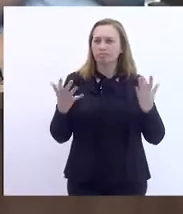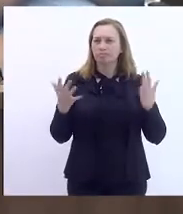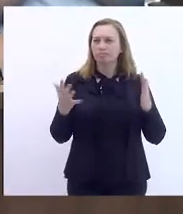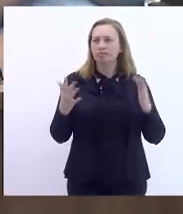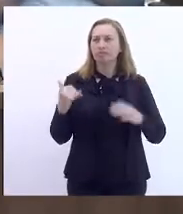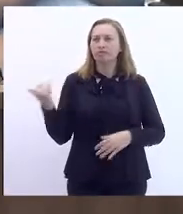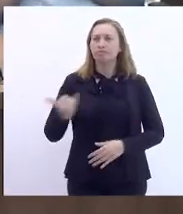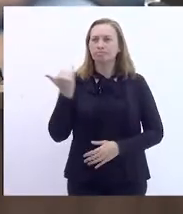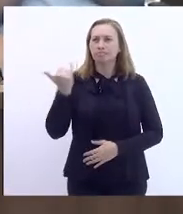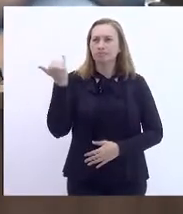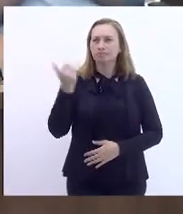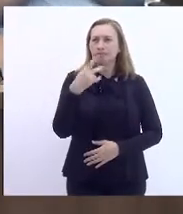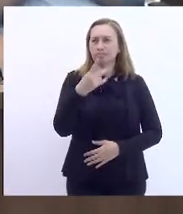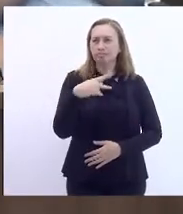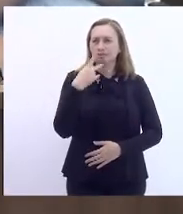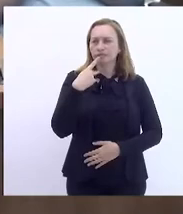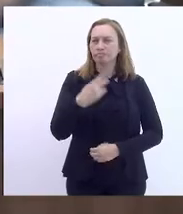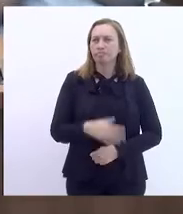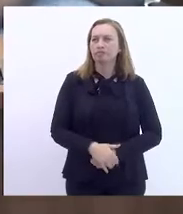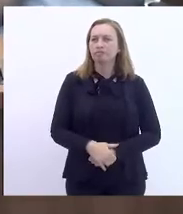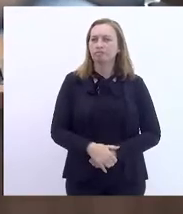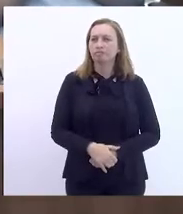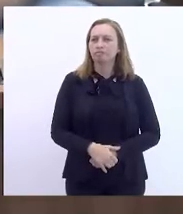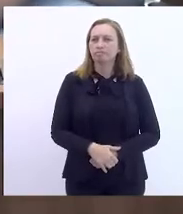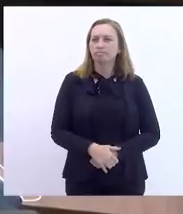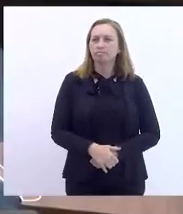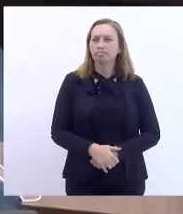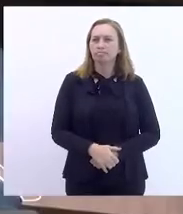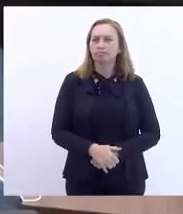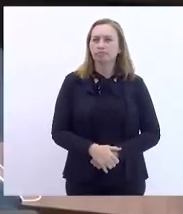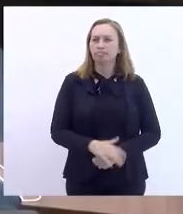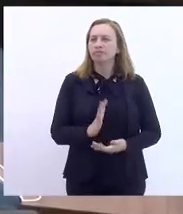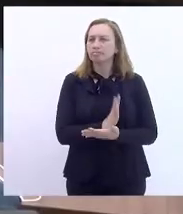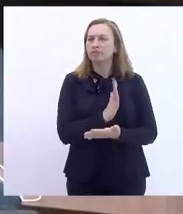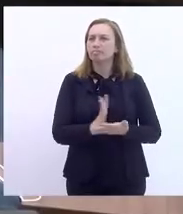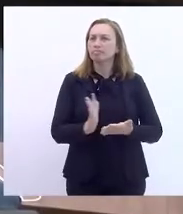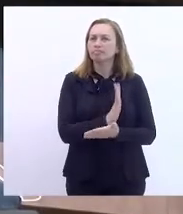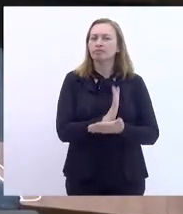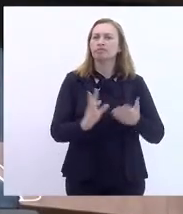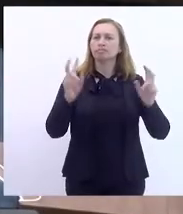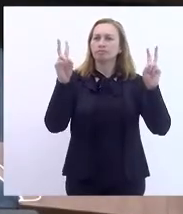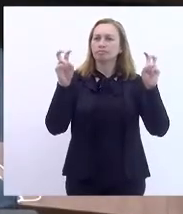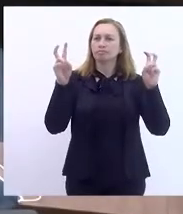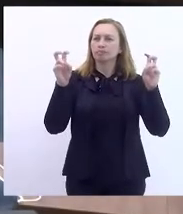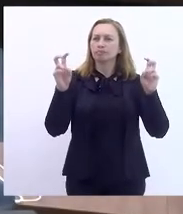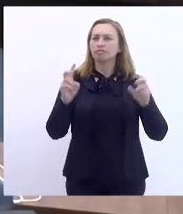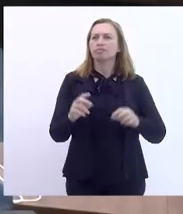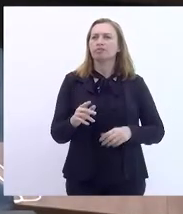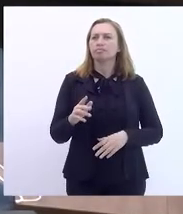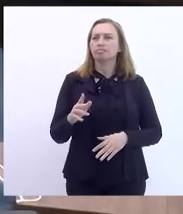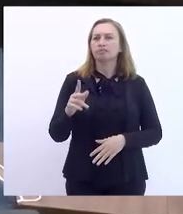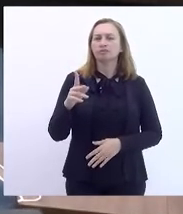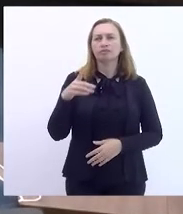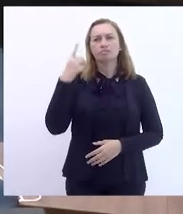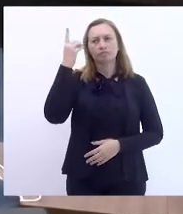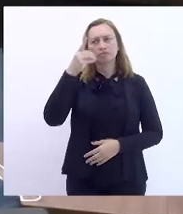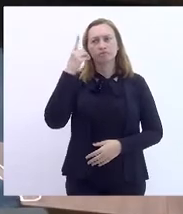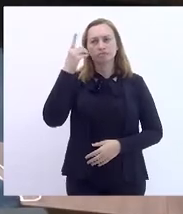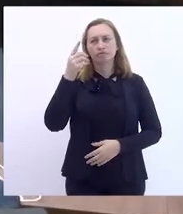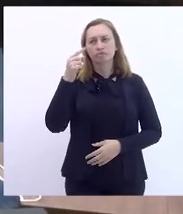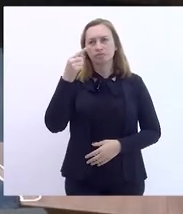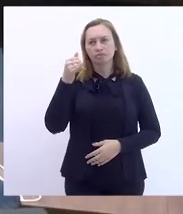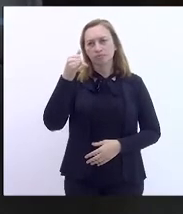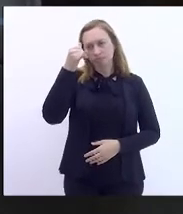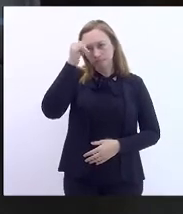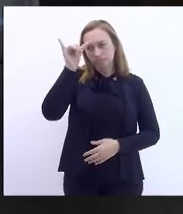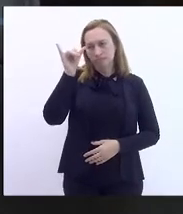é muito importante não tem alguns assuntos que alguns parlamentares evitam